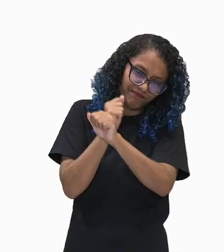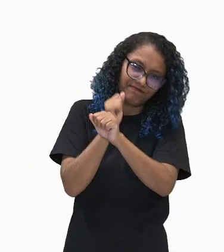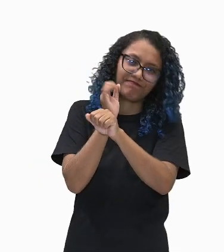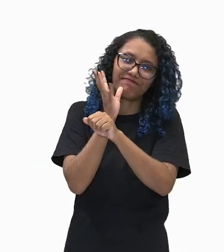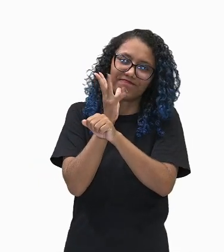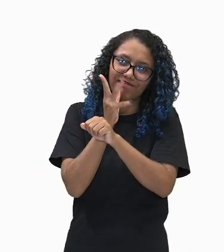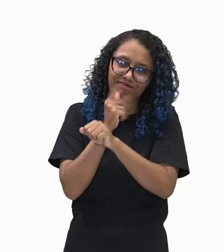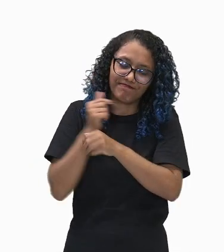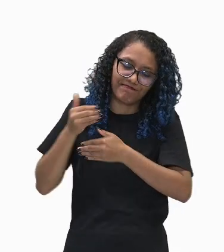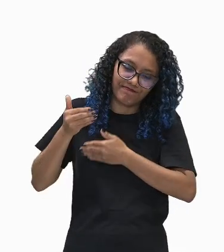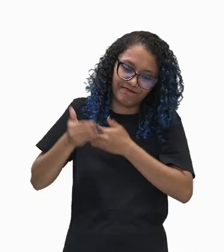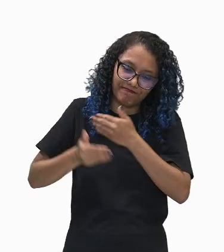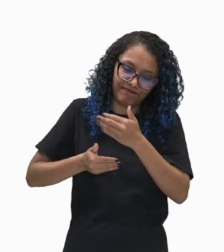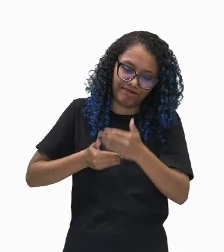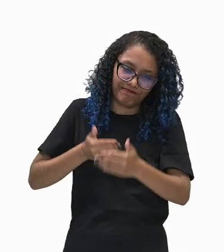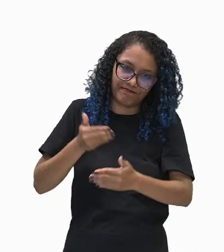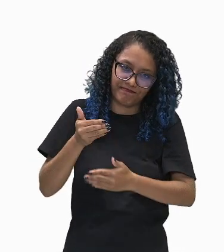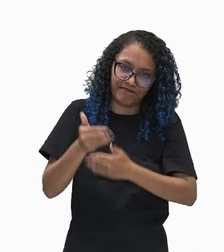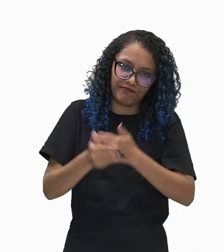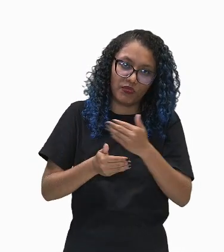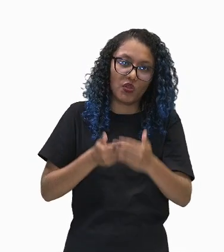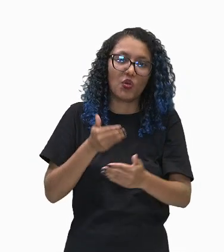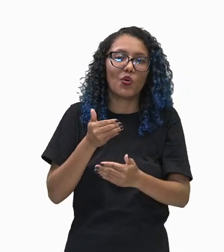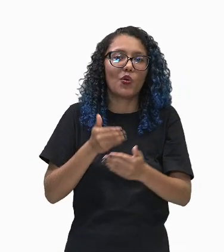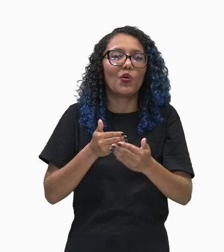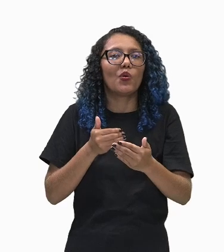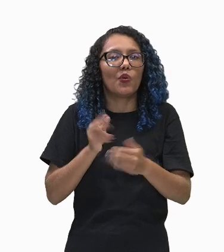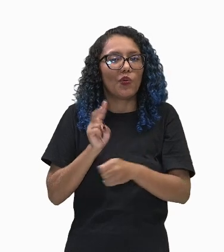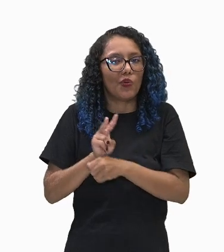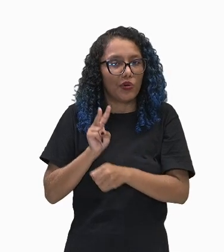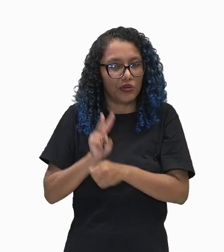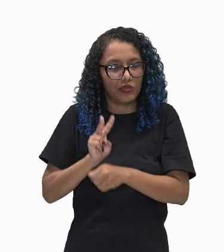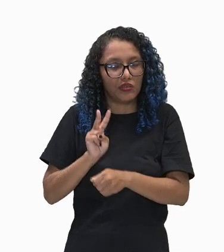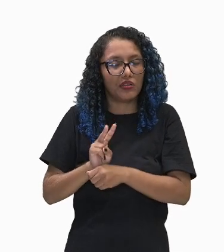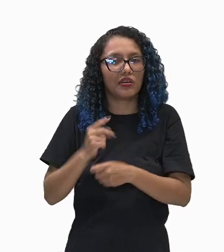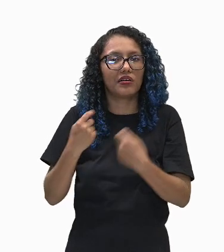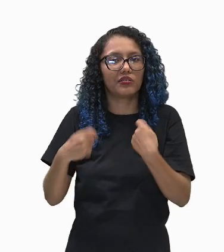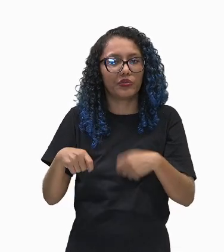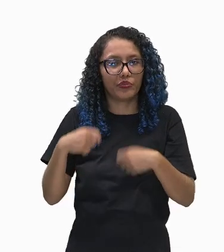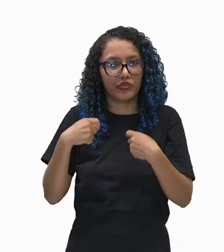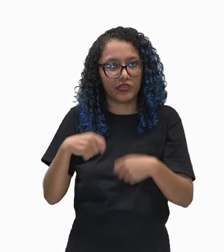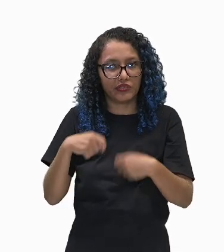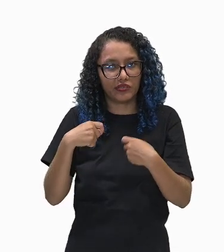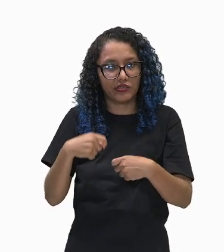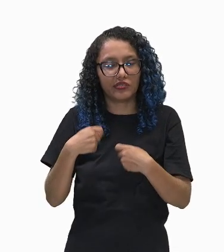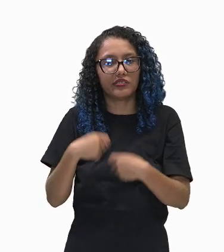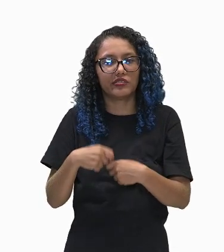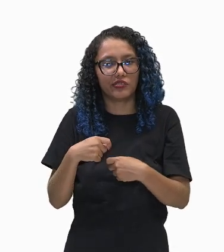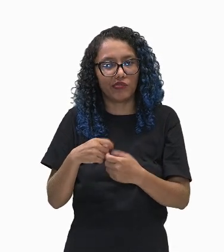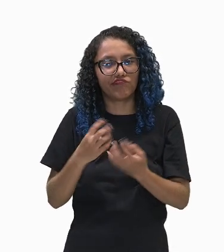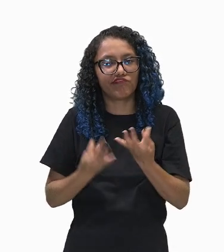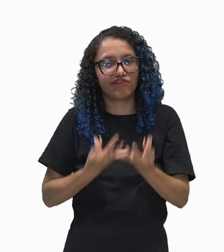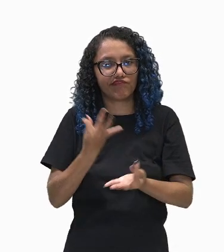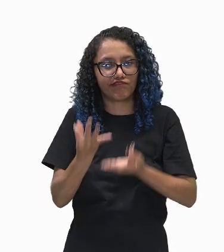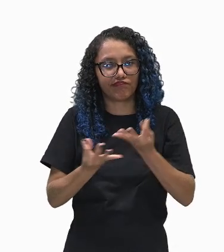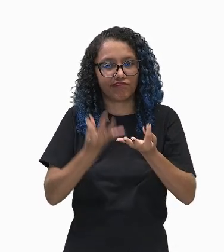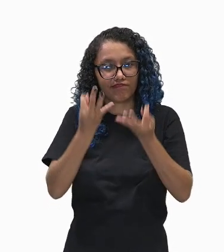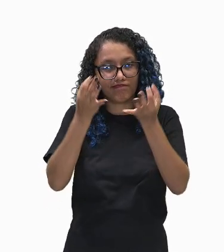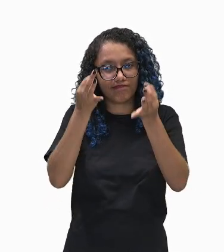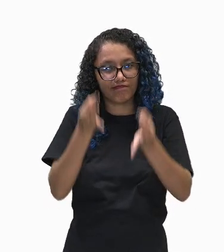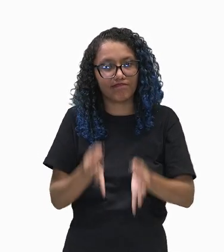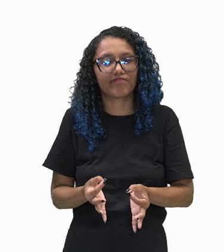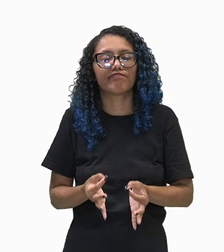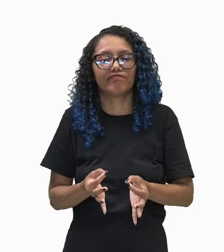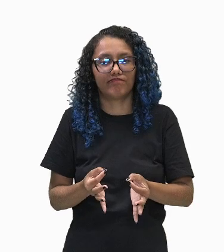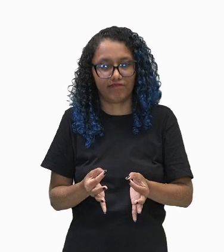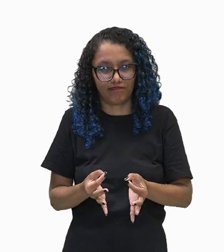tempo e cuidado da nossa vida para que a gente faça o tratamento adequado. O que